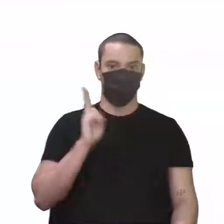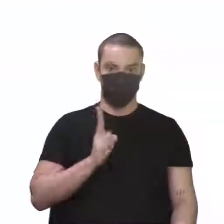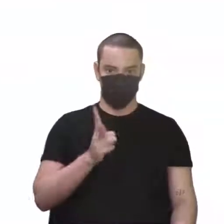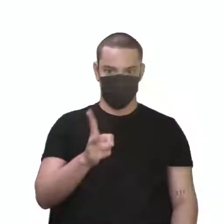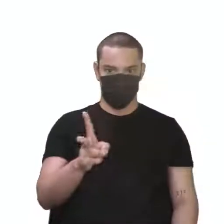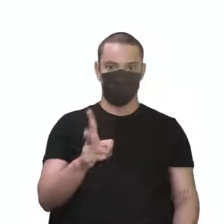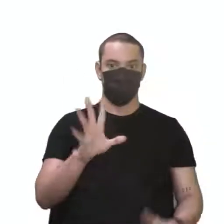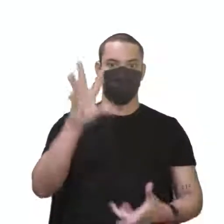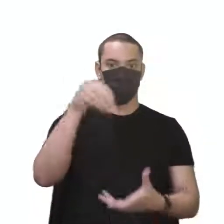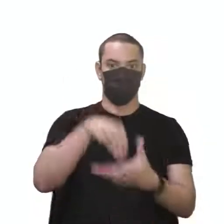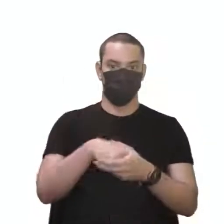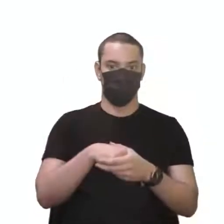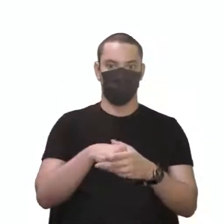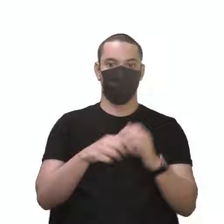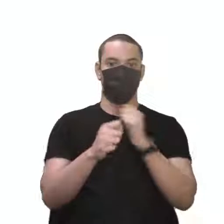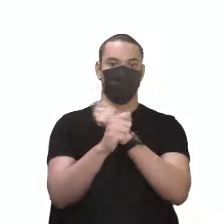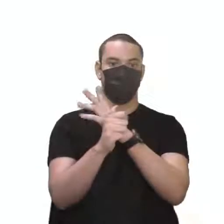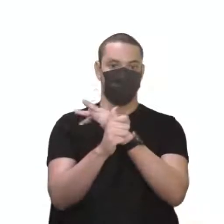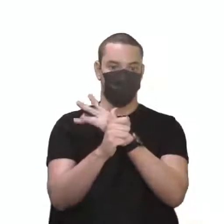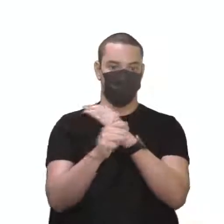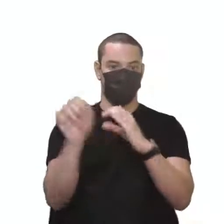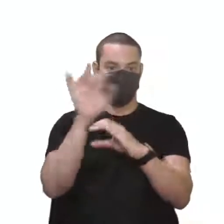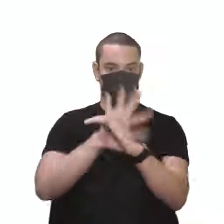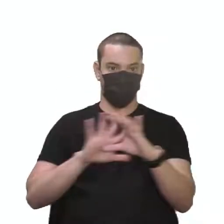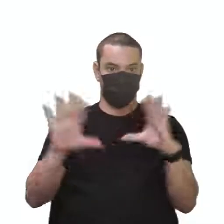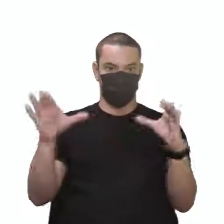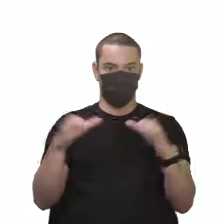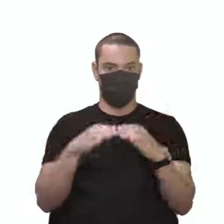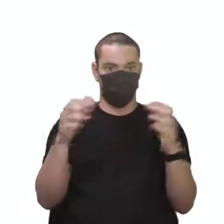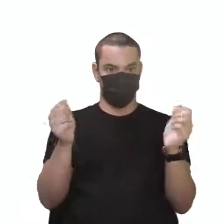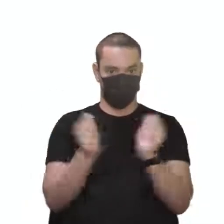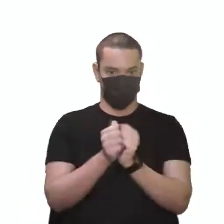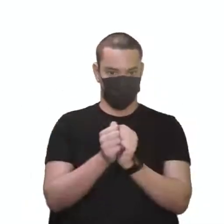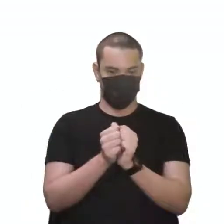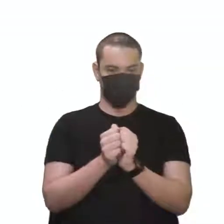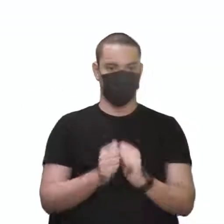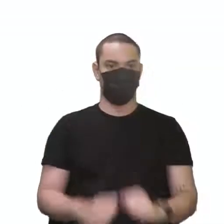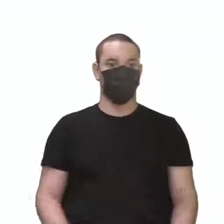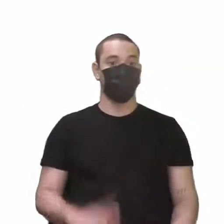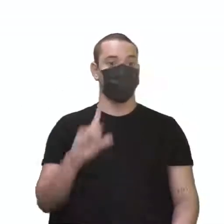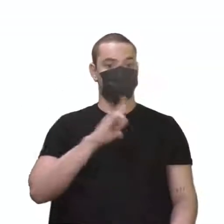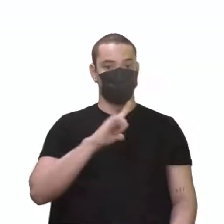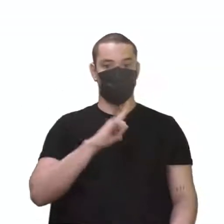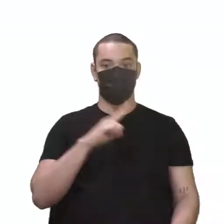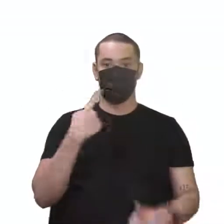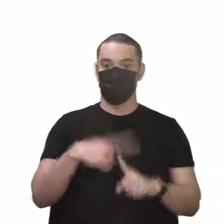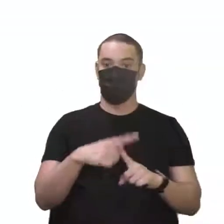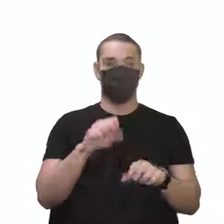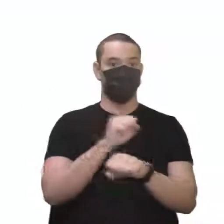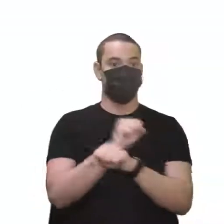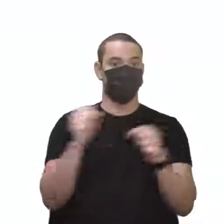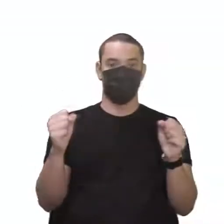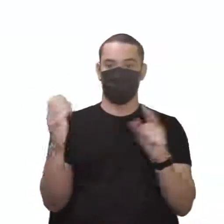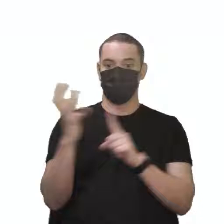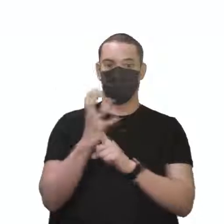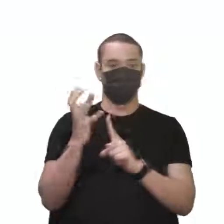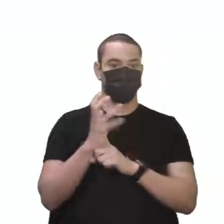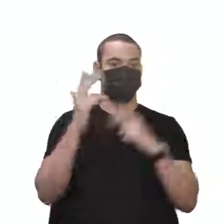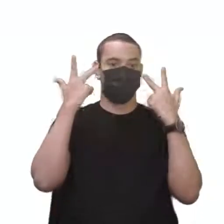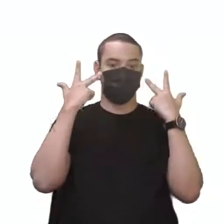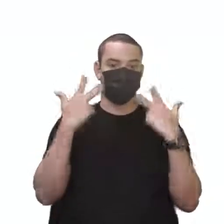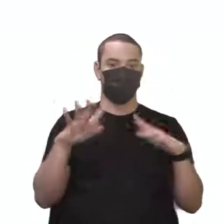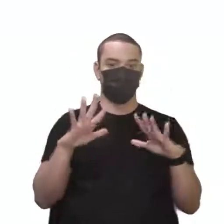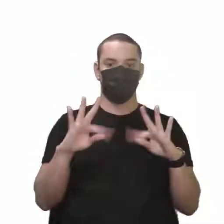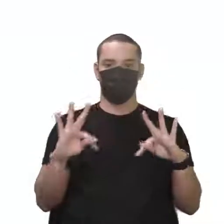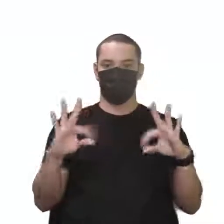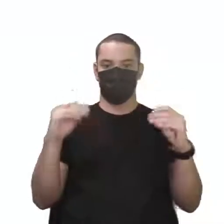Polímeros não, cadeias de aminoácidos, perdão. Ok, eles têm a vantagem de serem inofensivos para a natureza